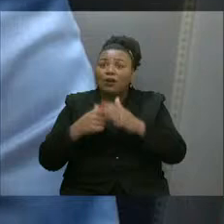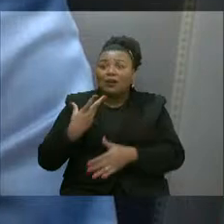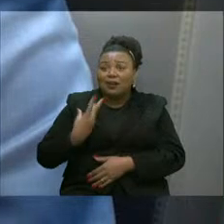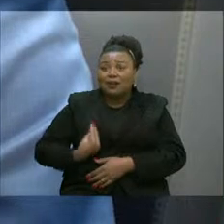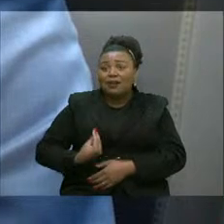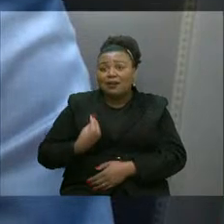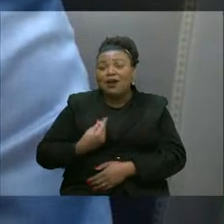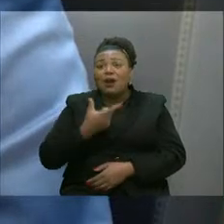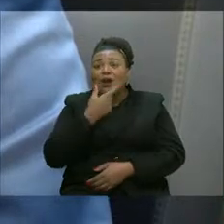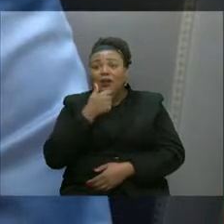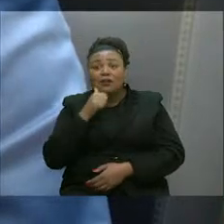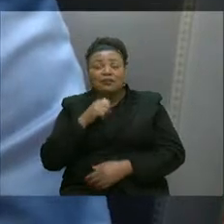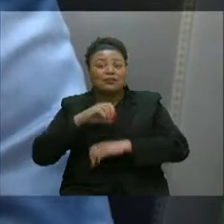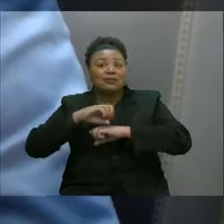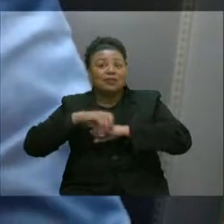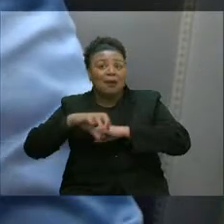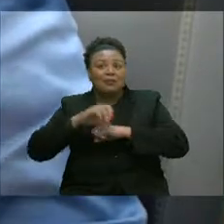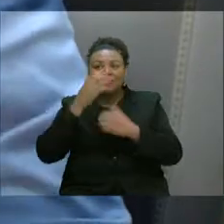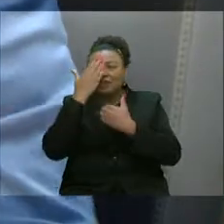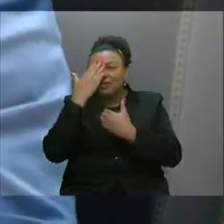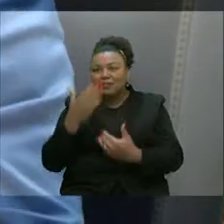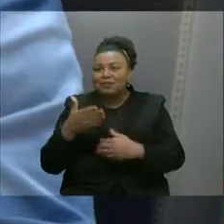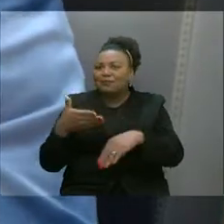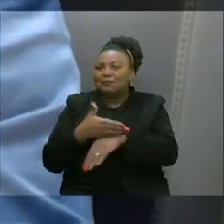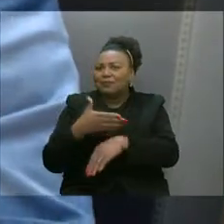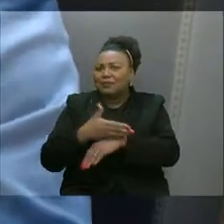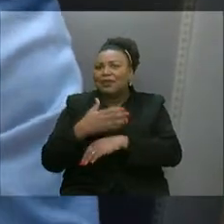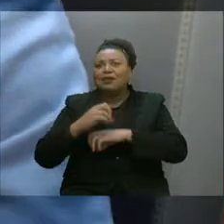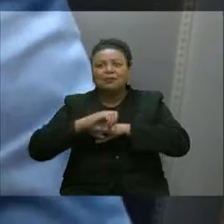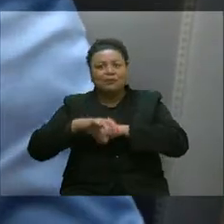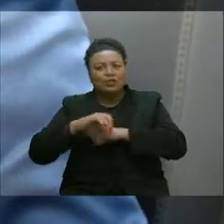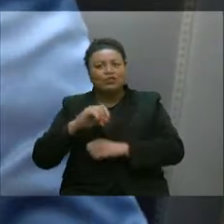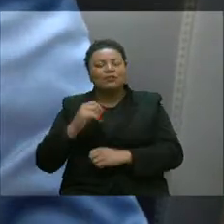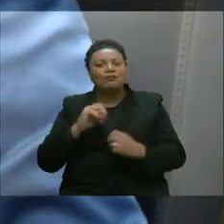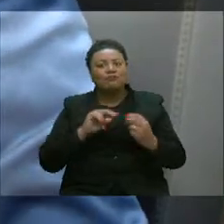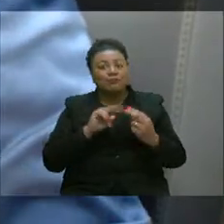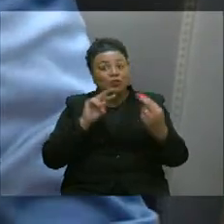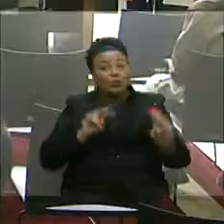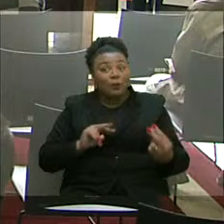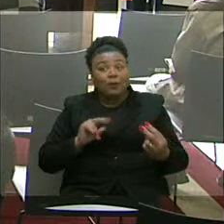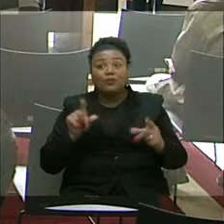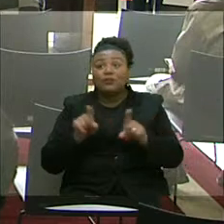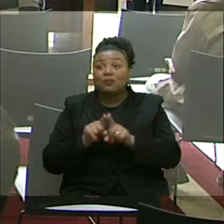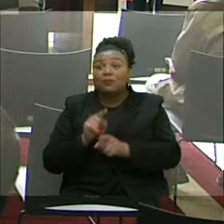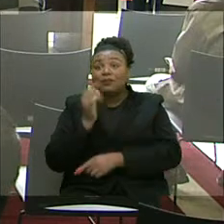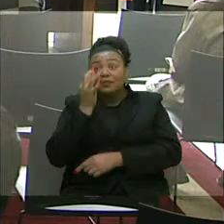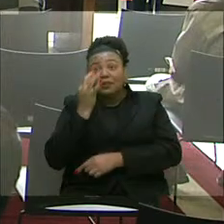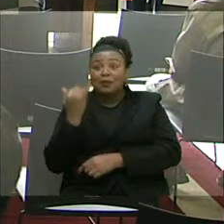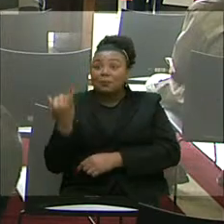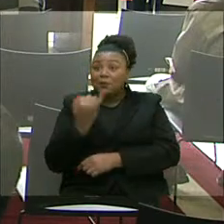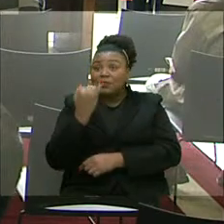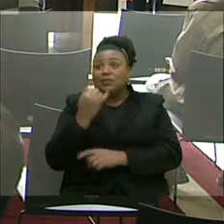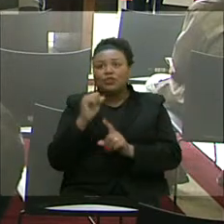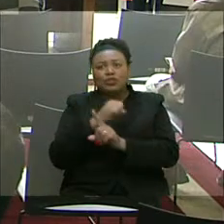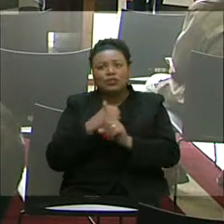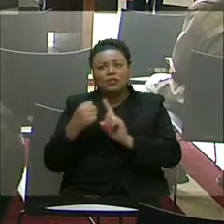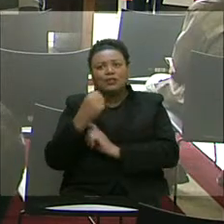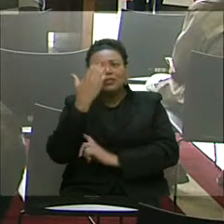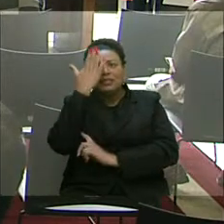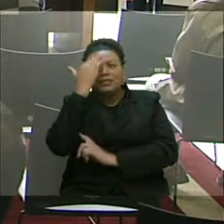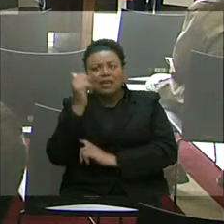assistem, senhoras e senhores da imprensa, agradeço a presença da imprensa virtualmente, presencialmente, muito importante para que a sociedade saiba do